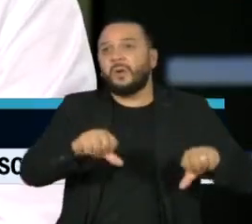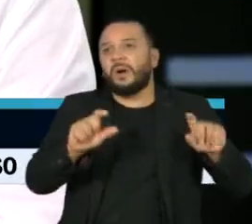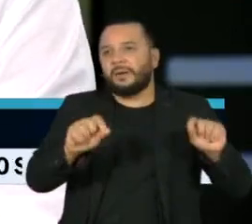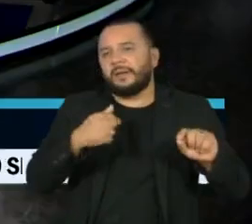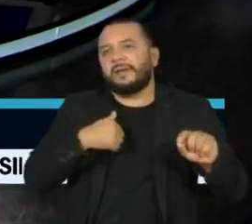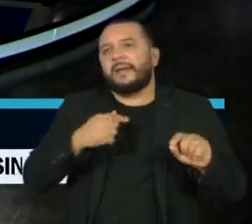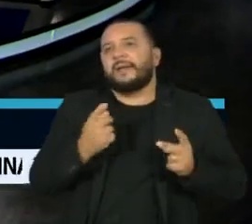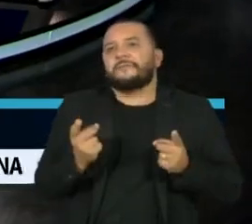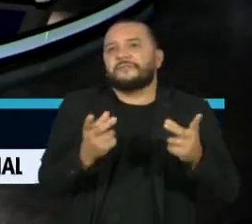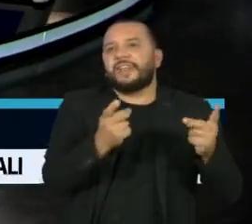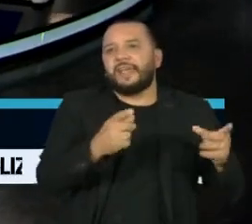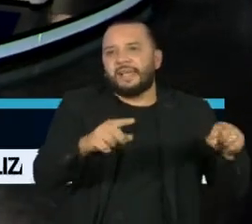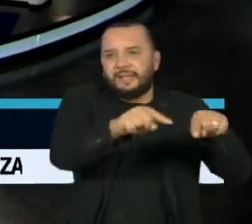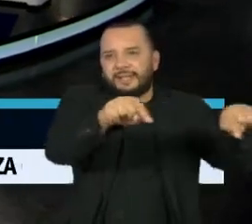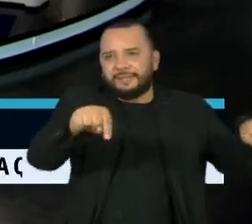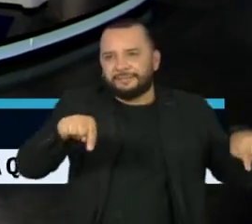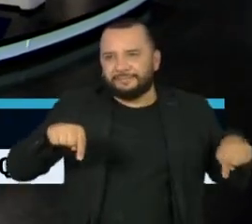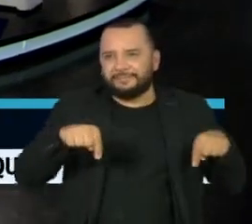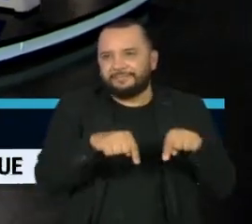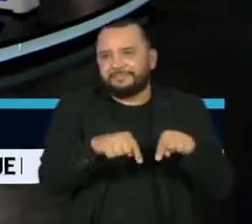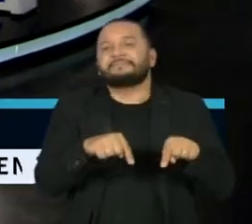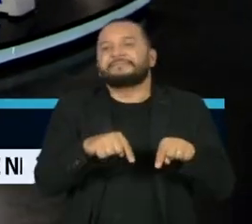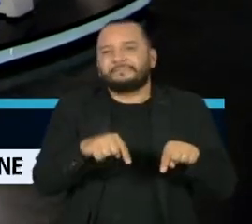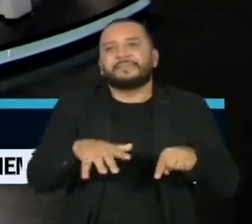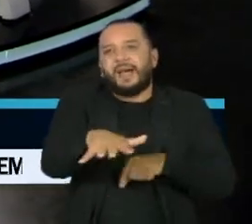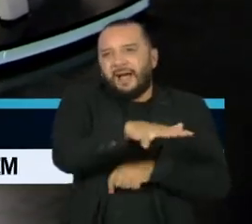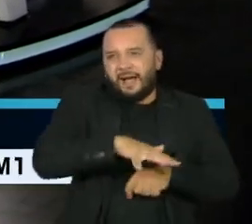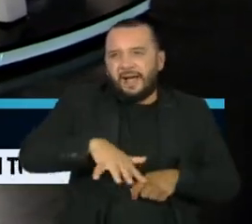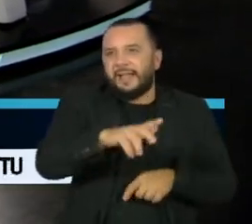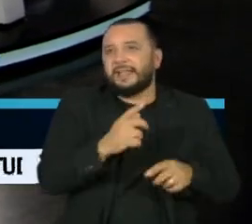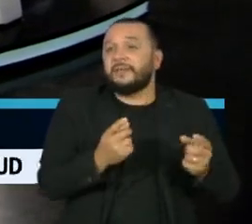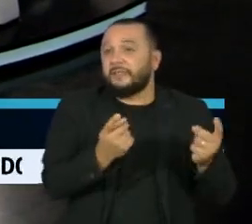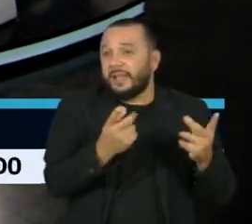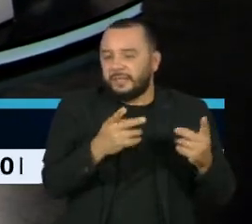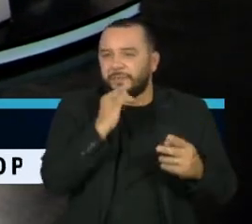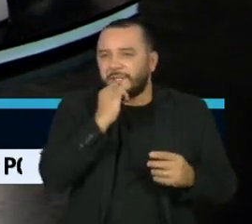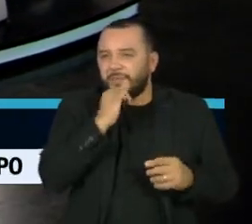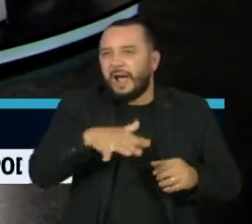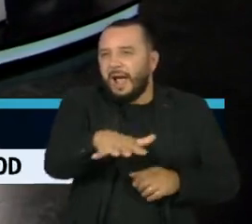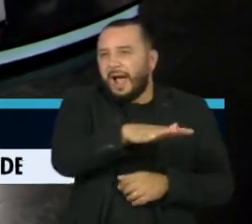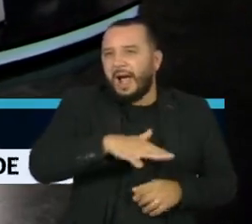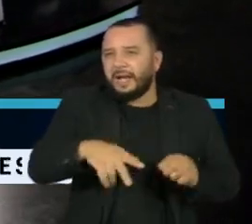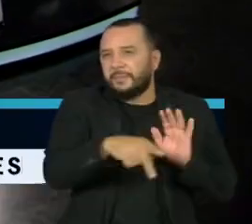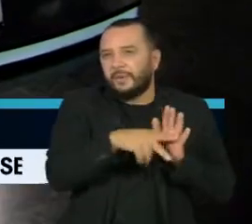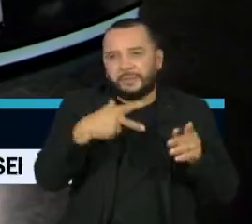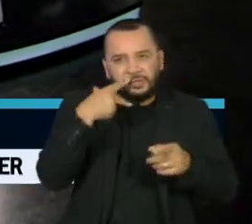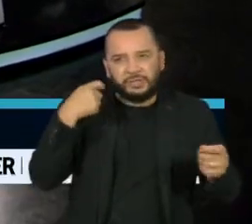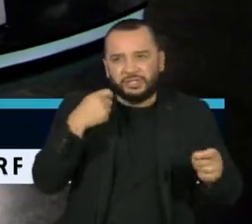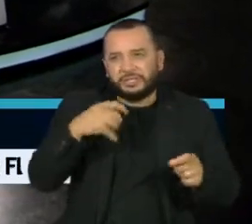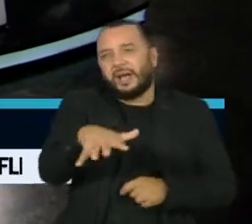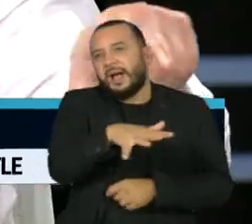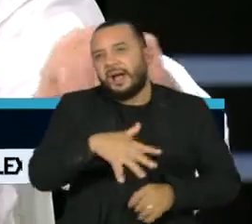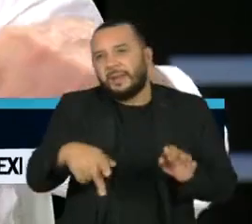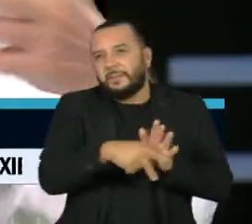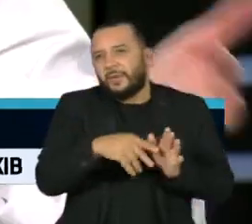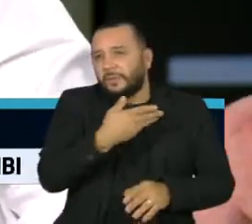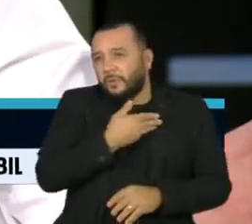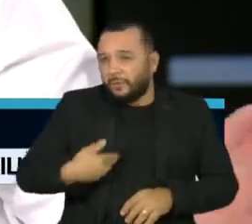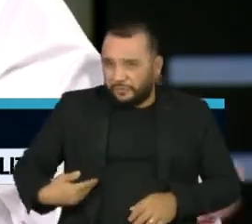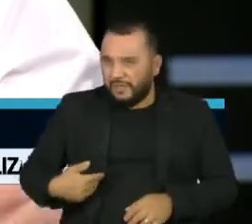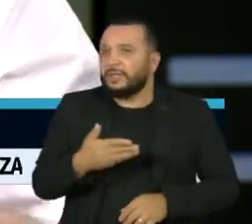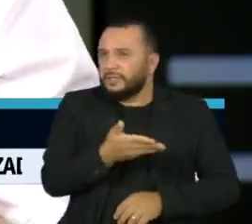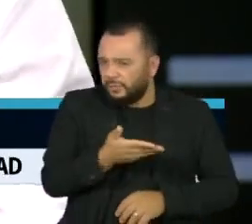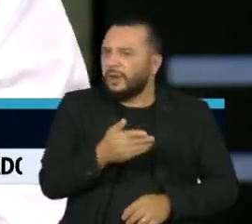é propriamente a pecuária, mas é a apropriação de terra, terra pública, é o caso de terras indígenas, reserva indígena é